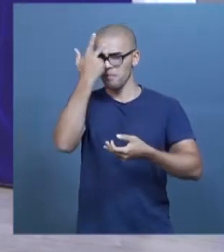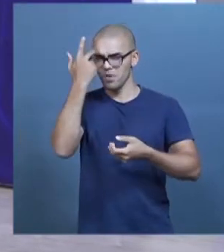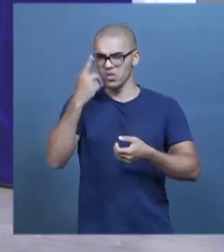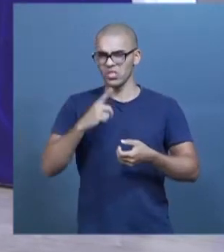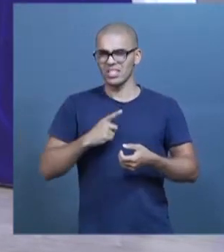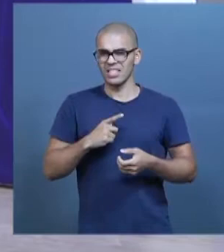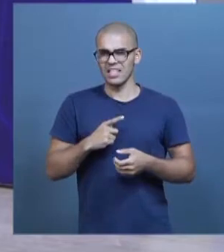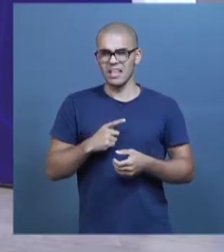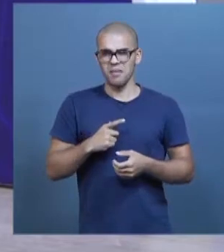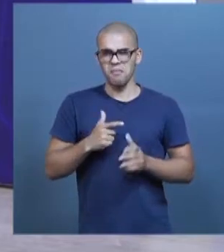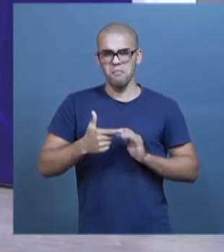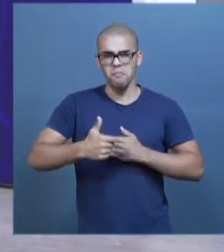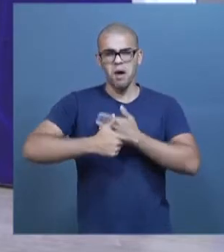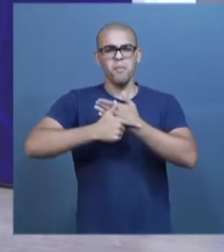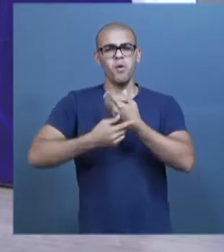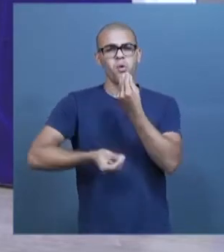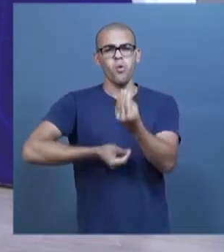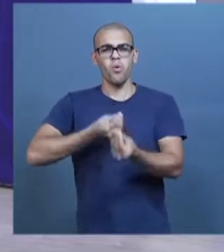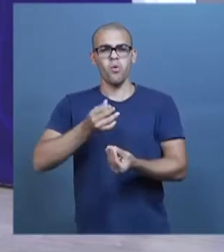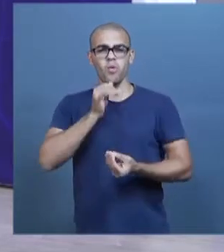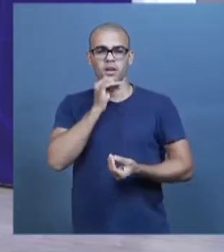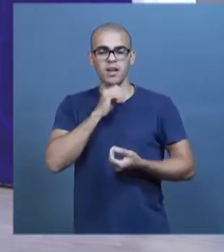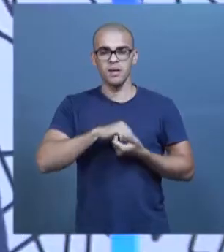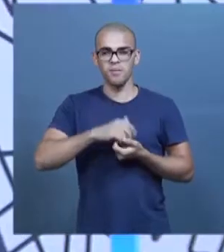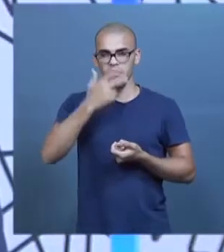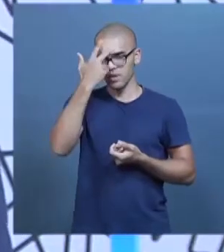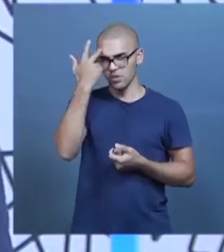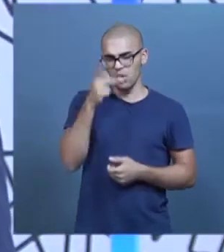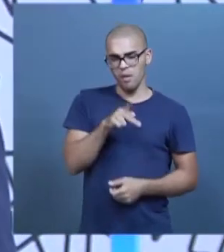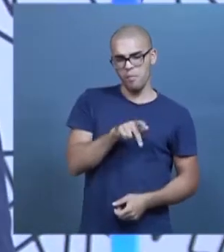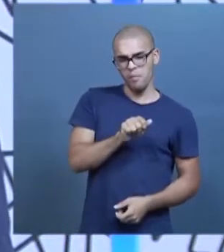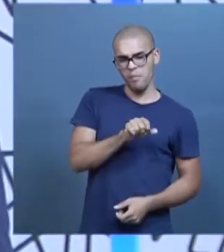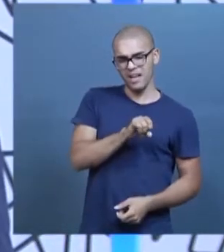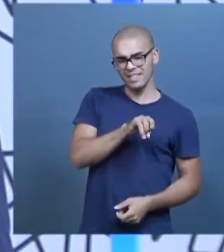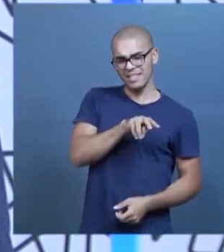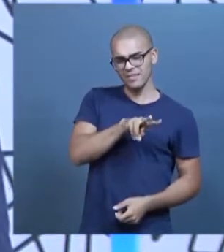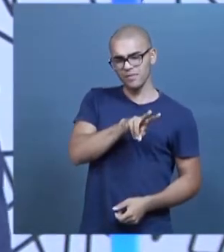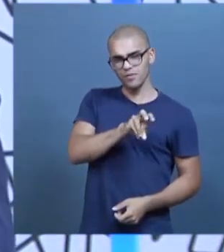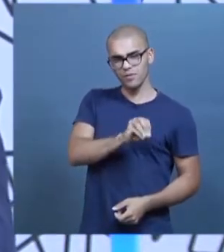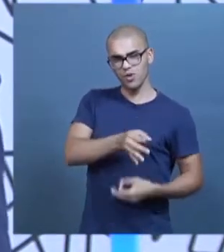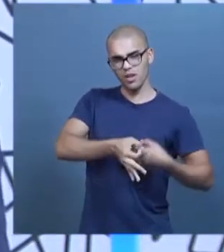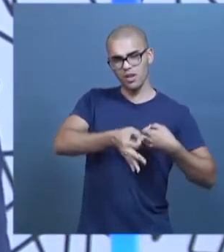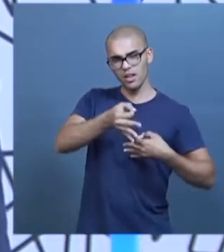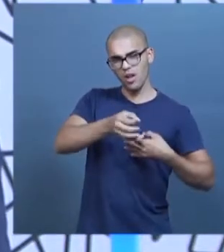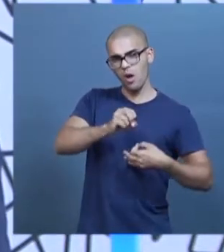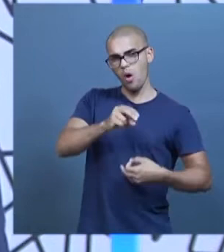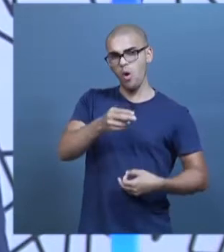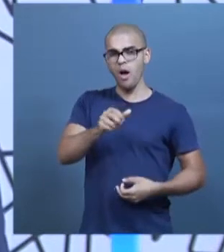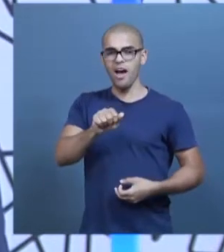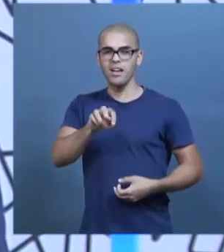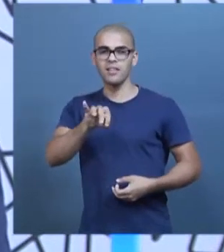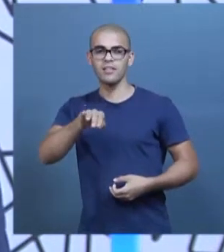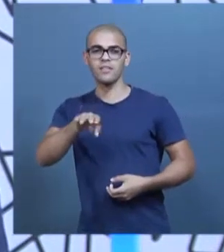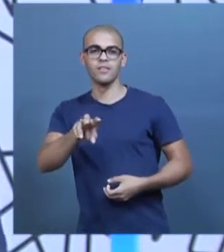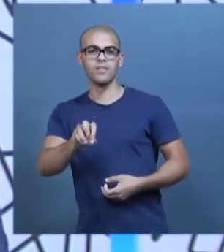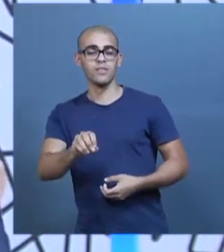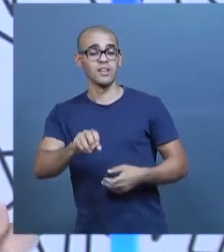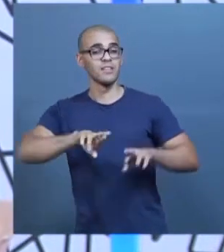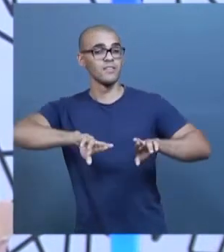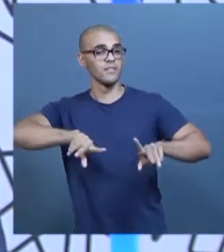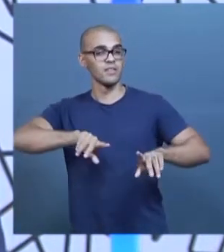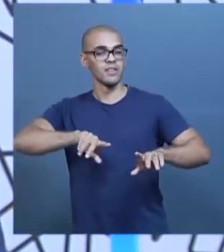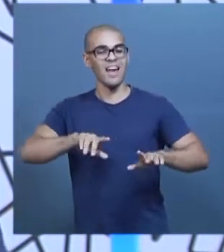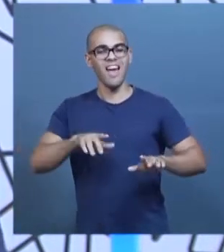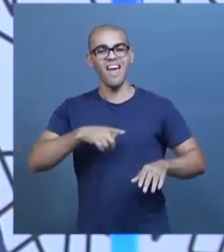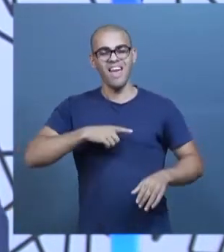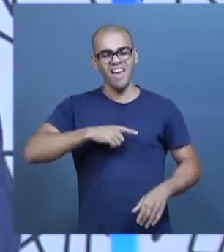poder estar na situação de sujeito passivo. Isso não necessariamente tem uma conotação econômica, ok? Não necessariamente tem